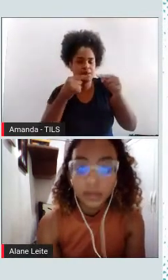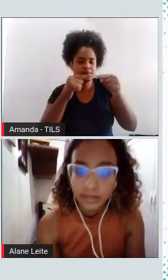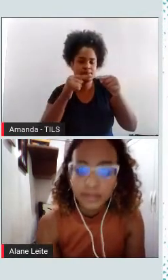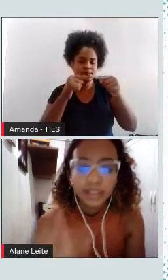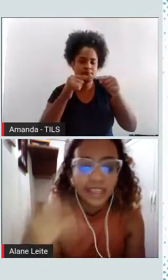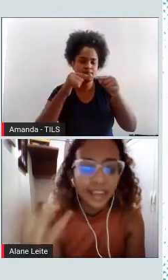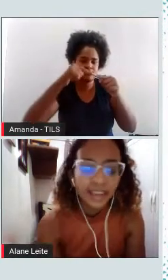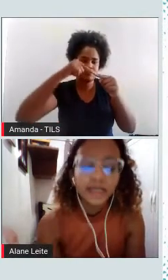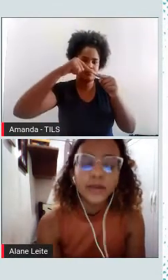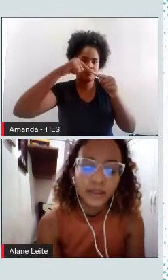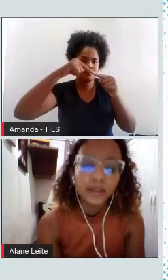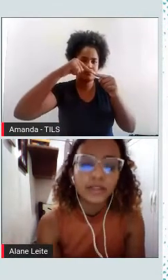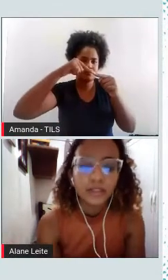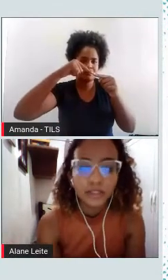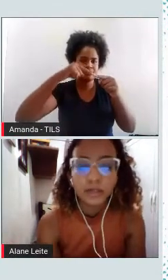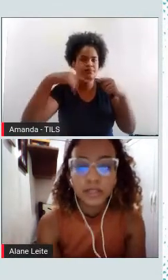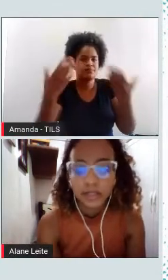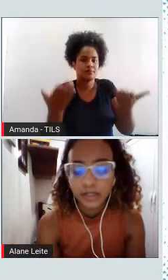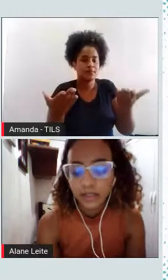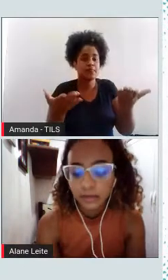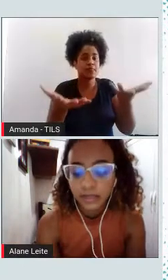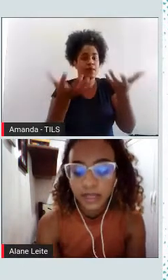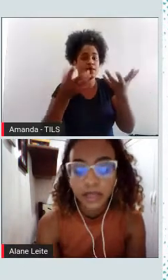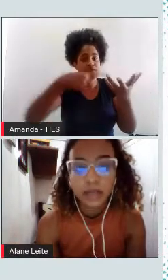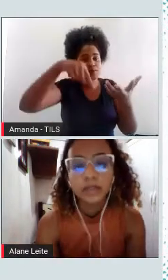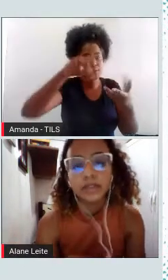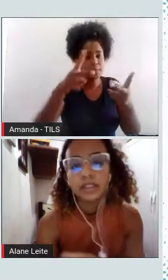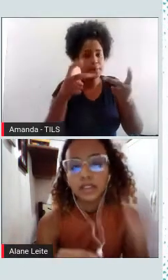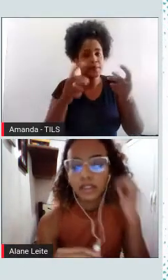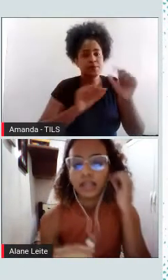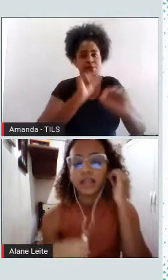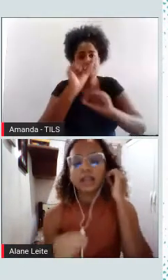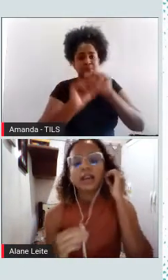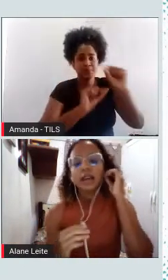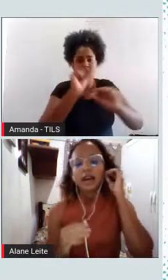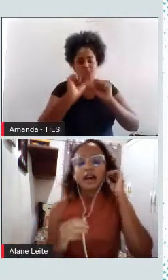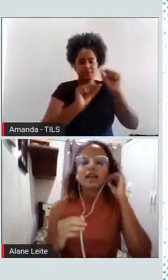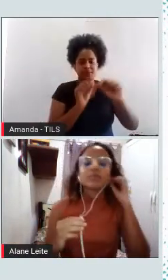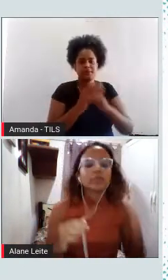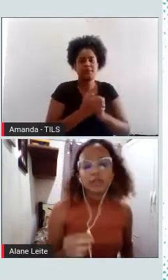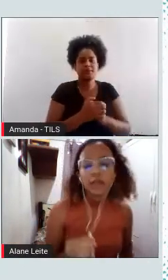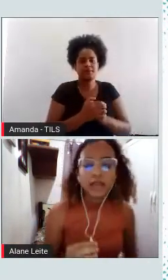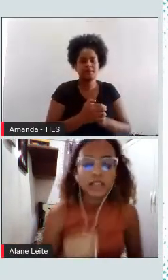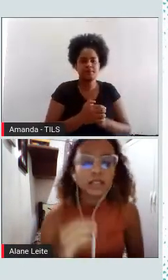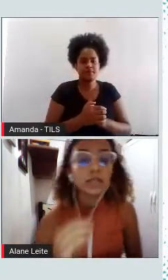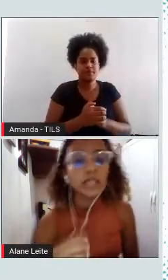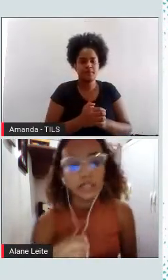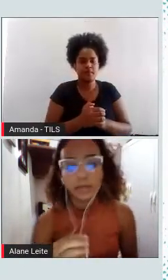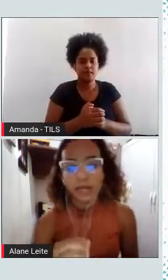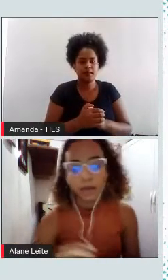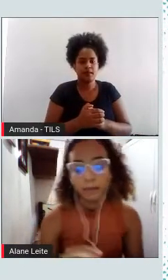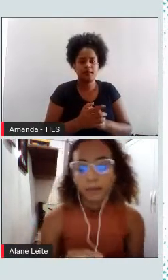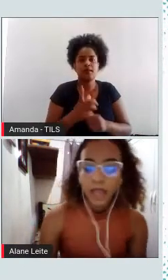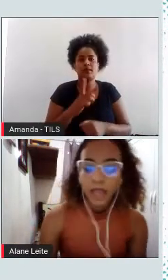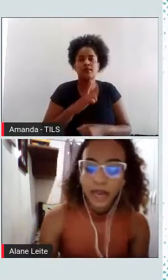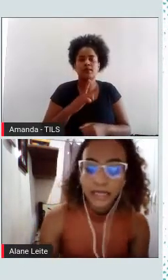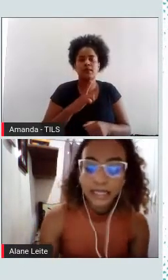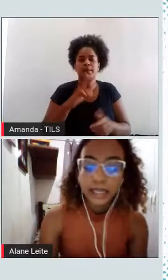E o que é que eu quero que vocês observem também é que quando vocês olharem, tá numa questão de